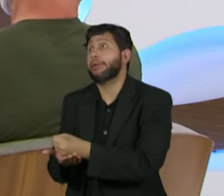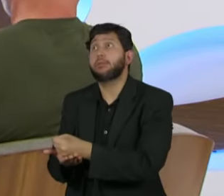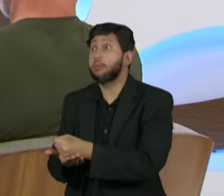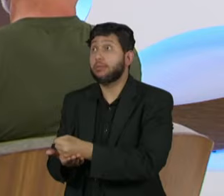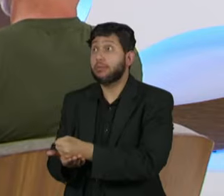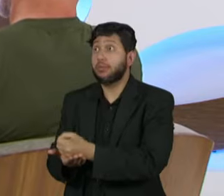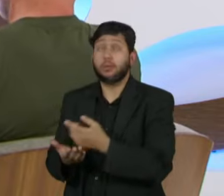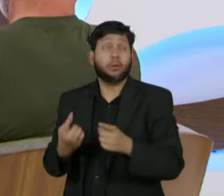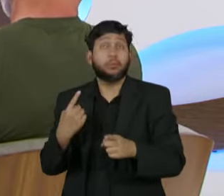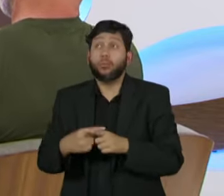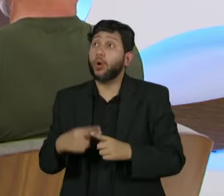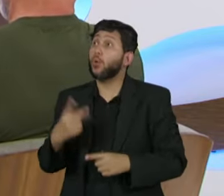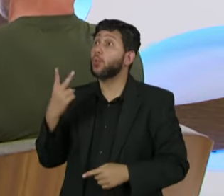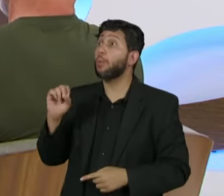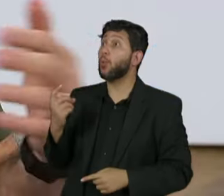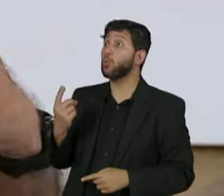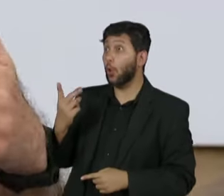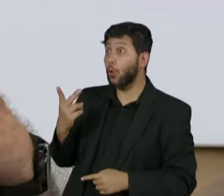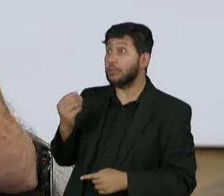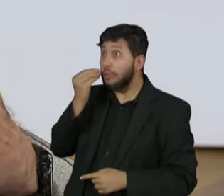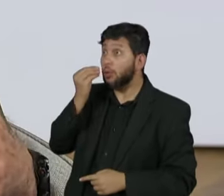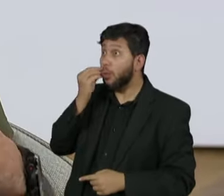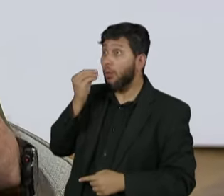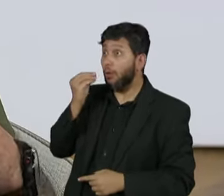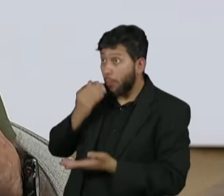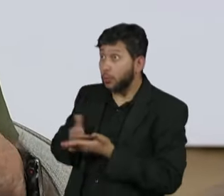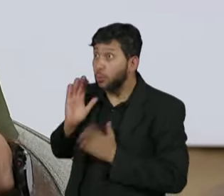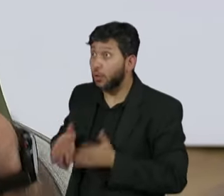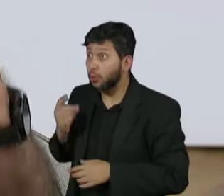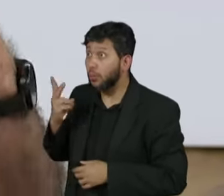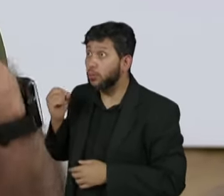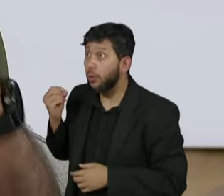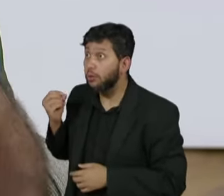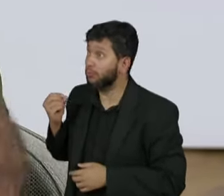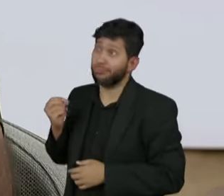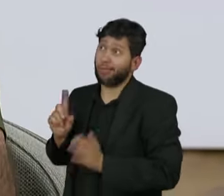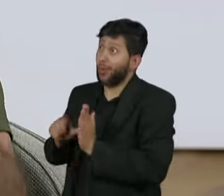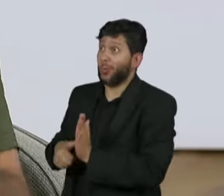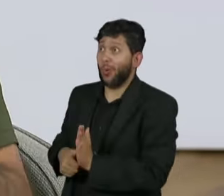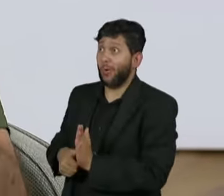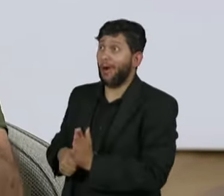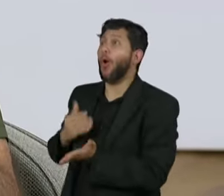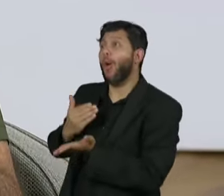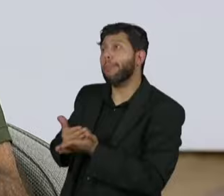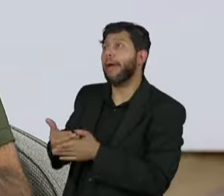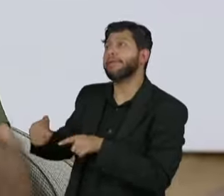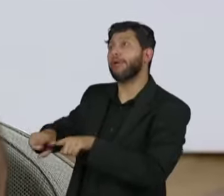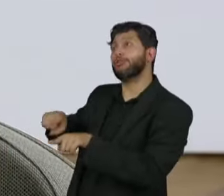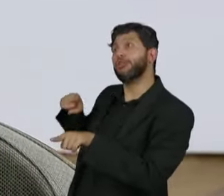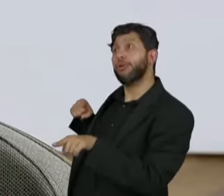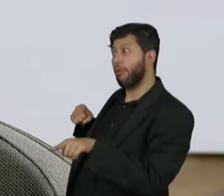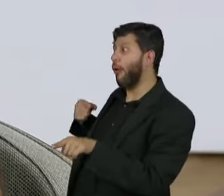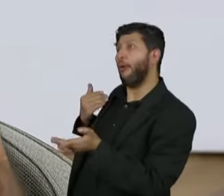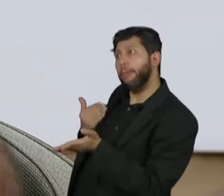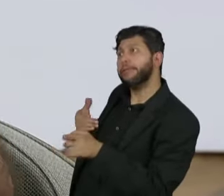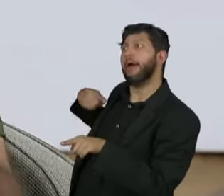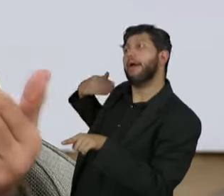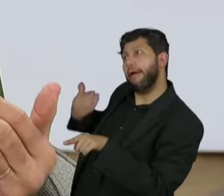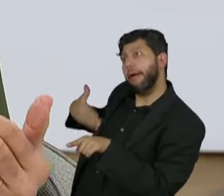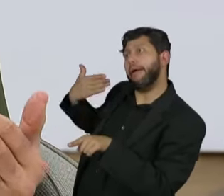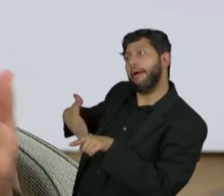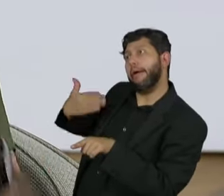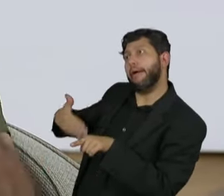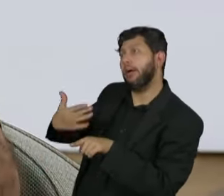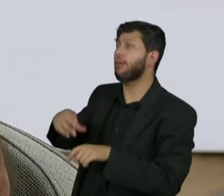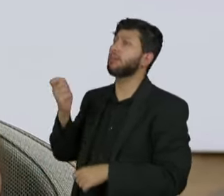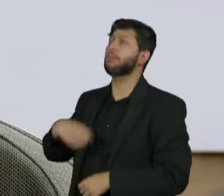não tava lá em 2012 tentando fazer isso não faz sentido agora você chegar e dizer então vamos começar do zero vai levar não vai levar 10 anos mas